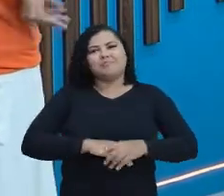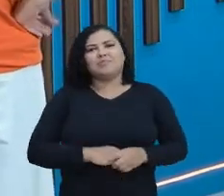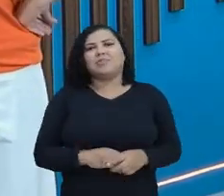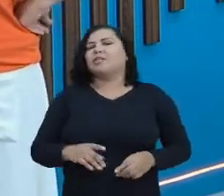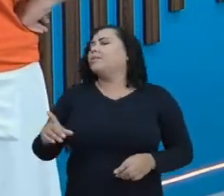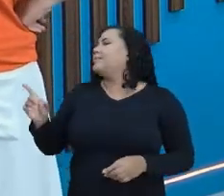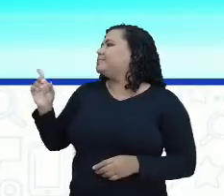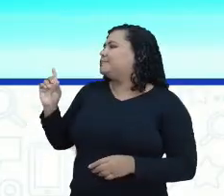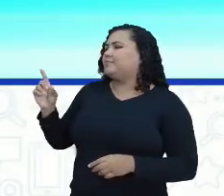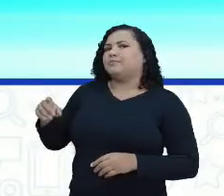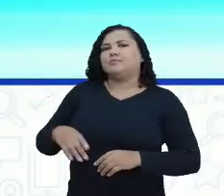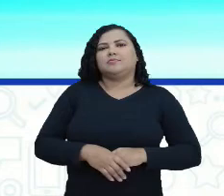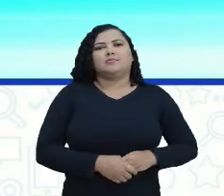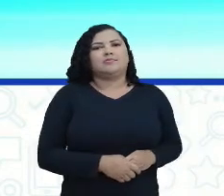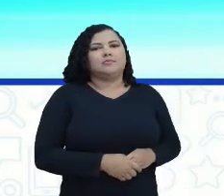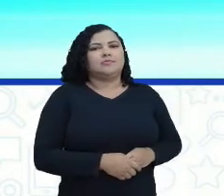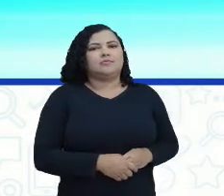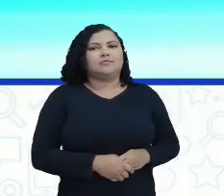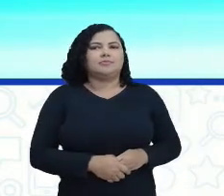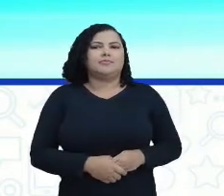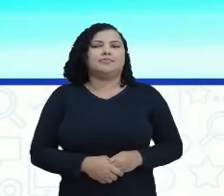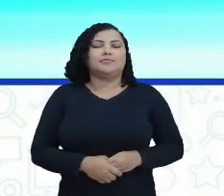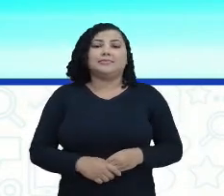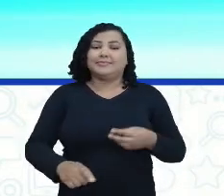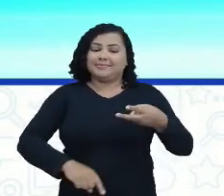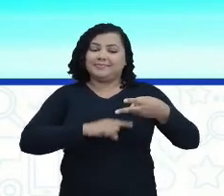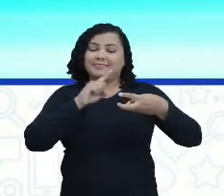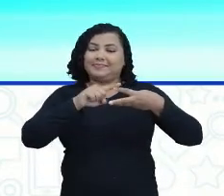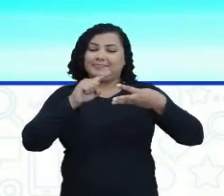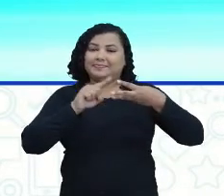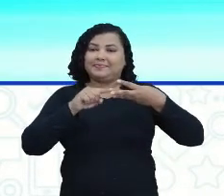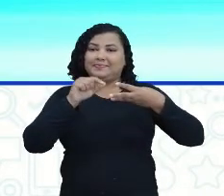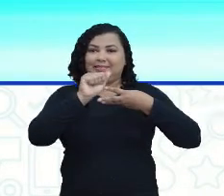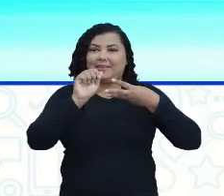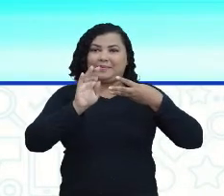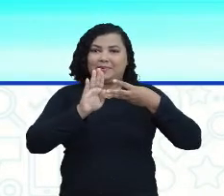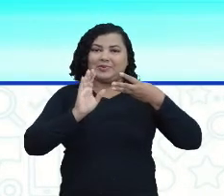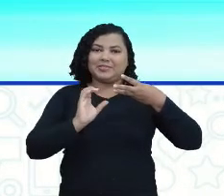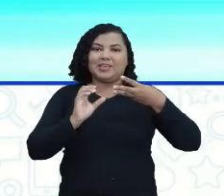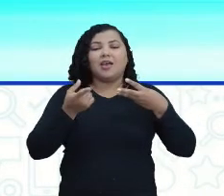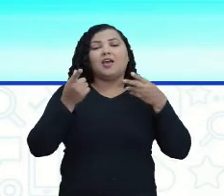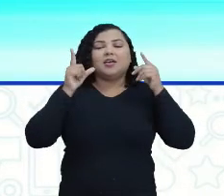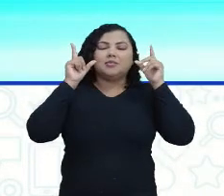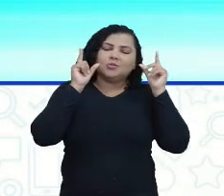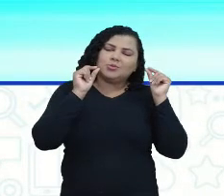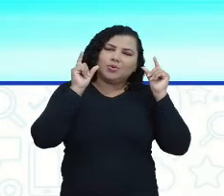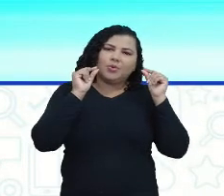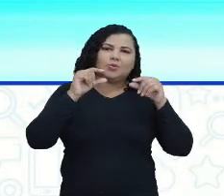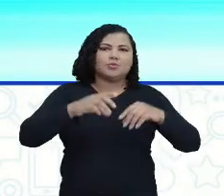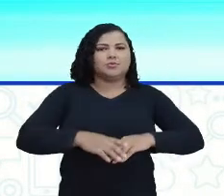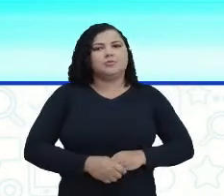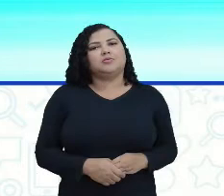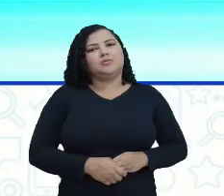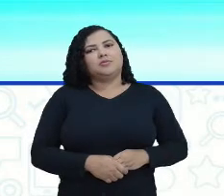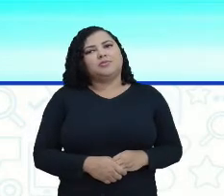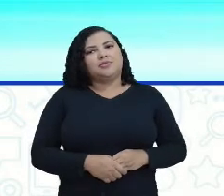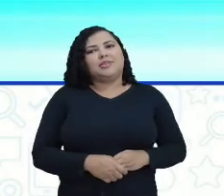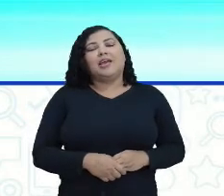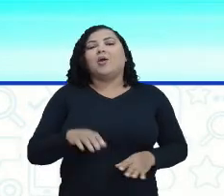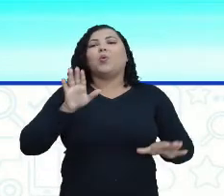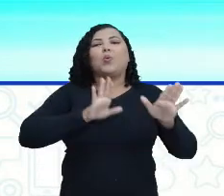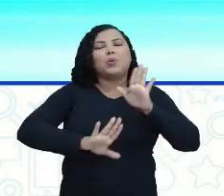esse aqui, tristeza, doença ou sono? Tadandã. Sono. Cuidado,